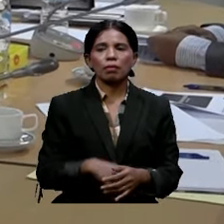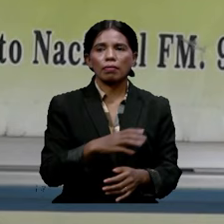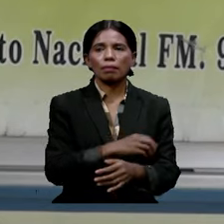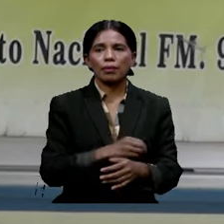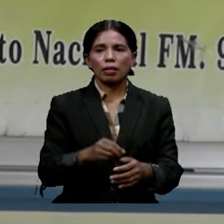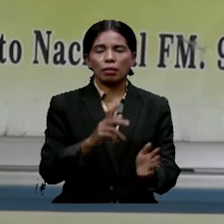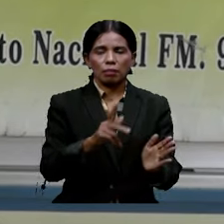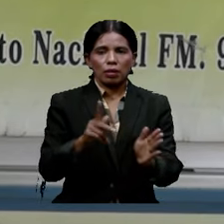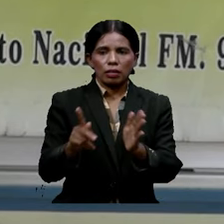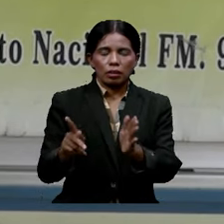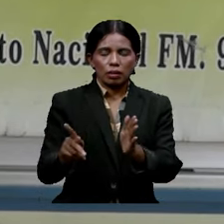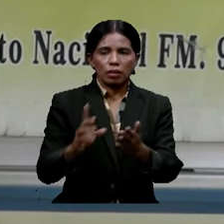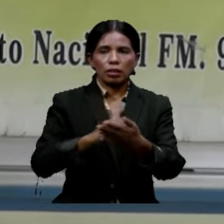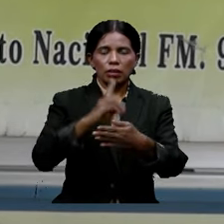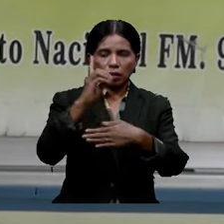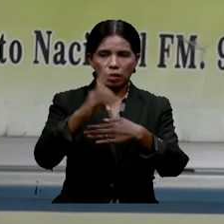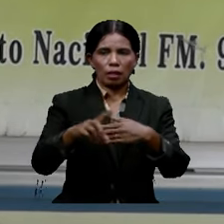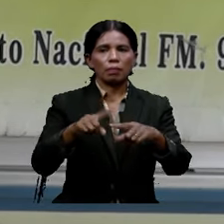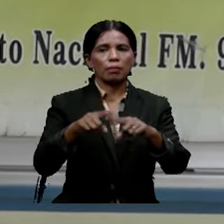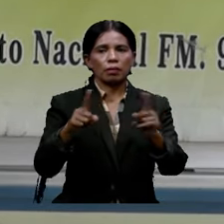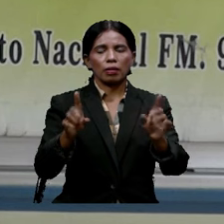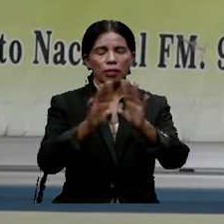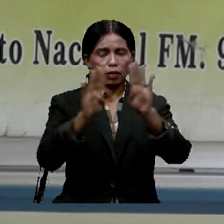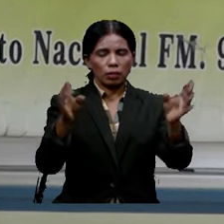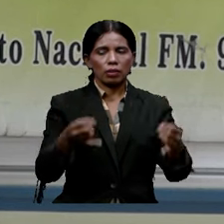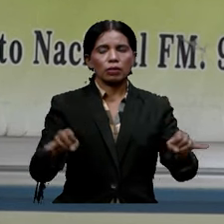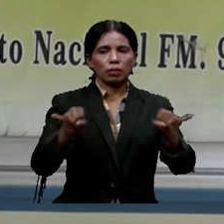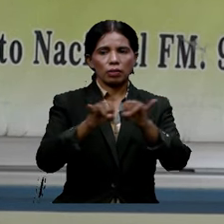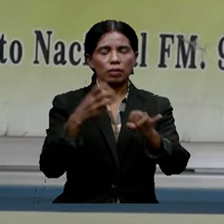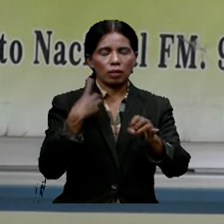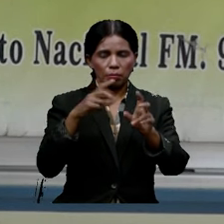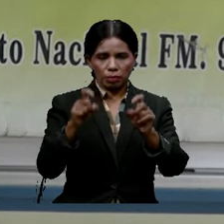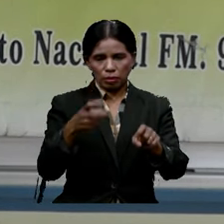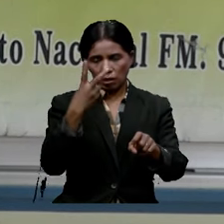de desenvolvimento nacional de Larang. Mas bem, atuló que o Instituto Serné ita precisa rear